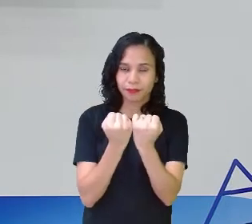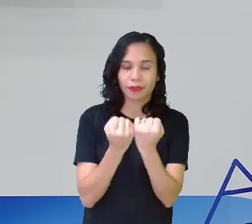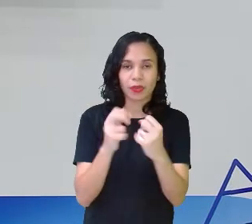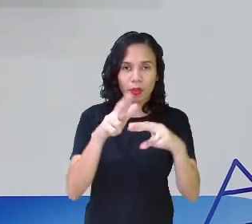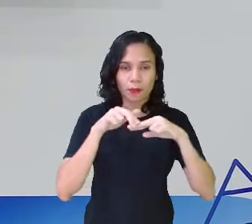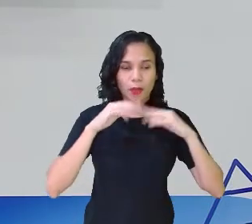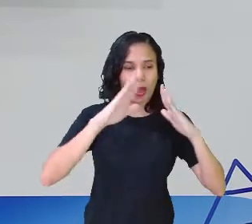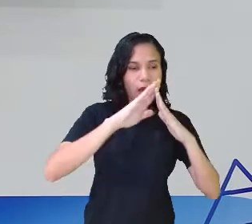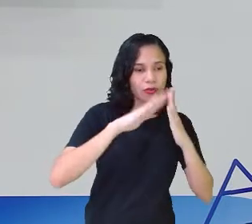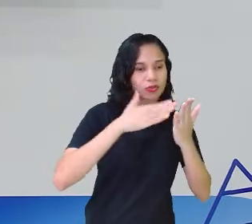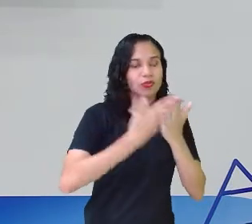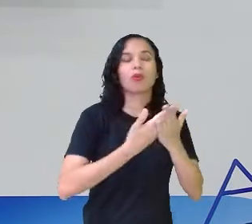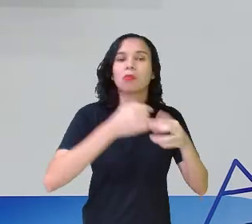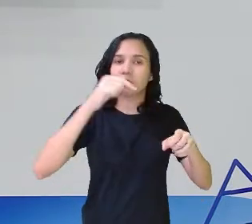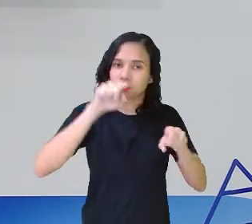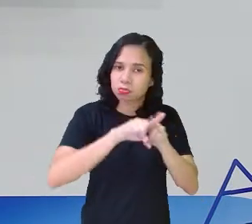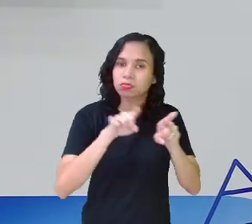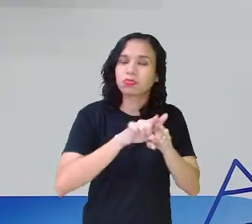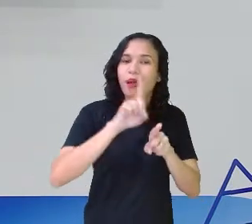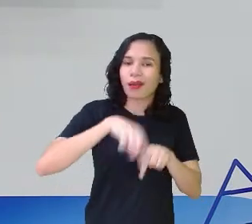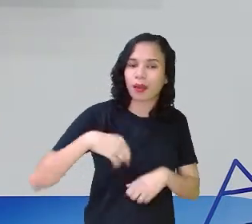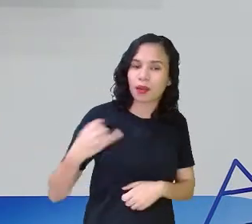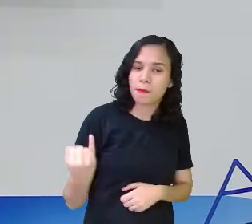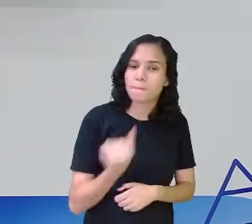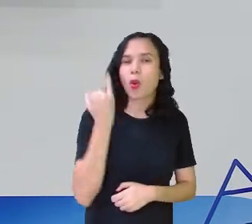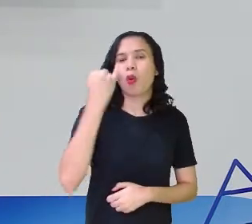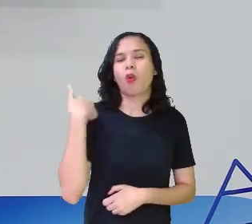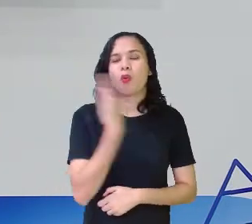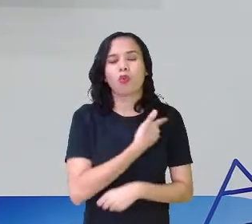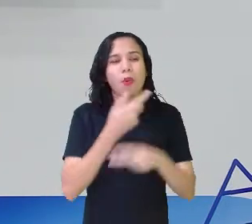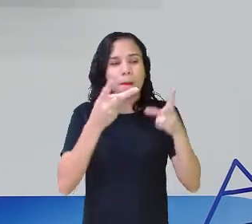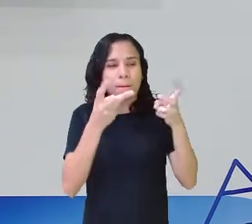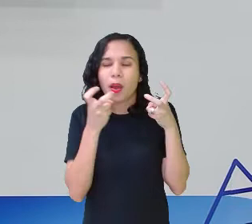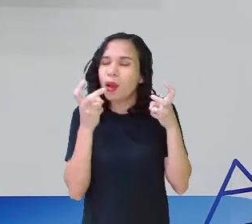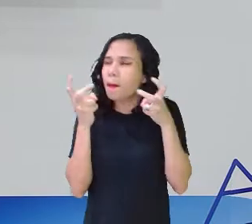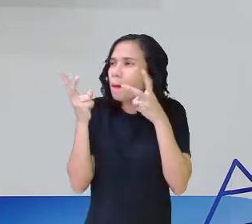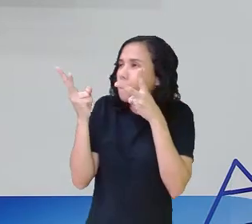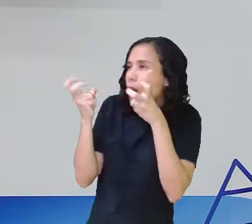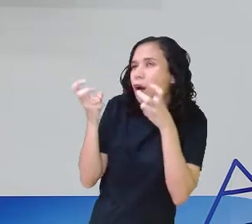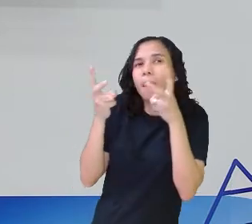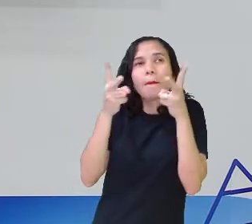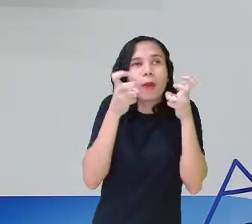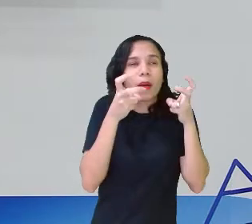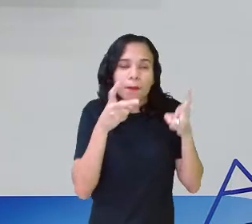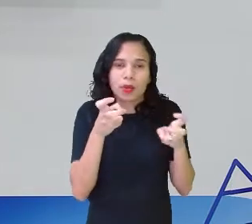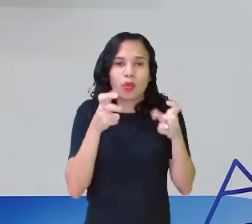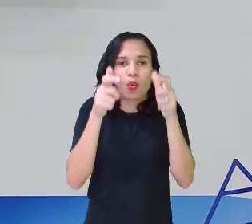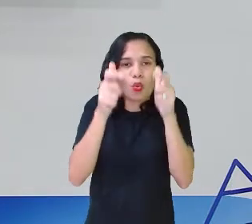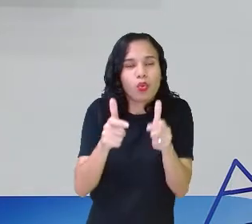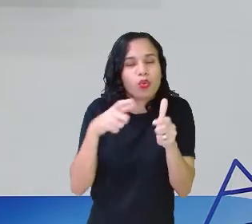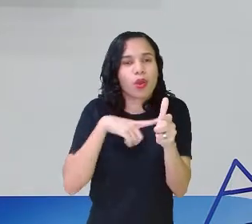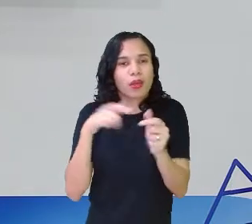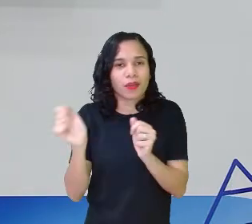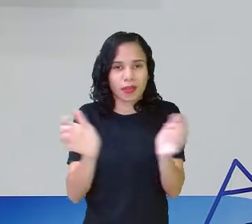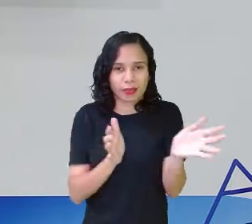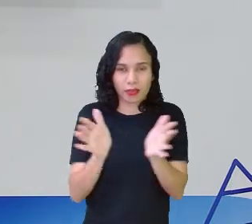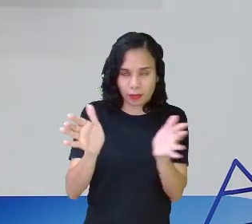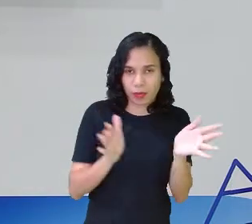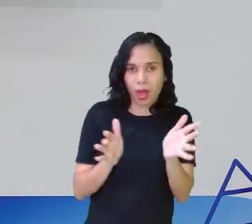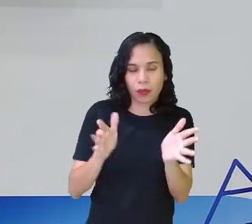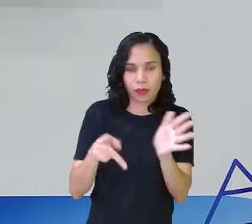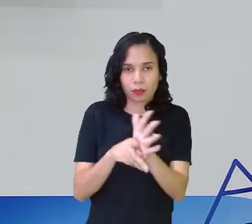na escola, é fundamental que a gente perceba onde que a gente tem acessibilidade física